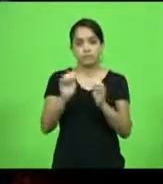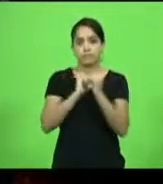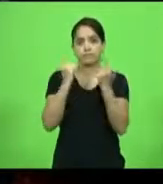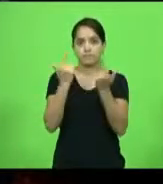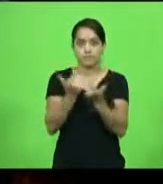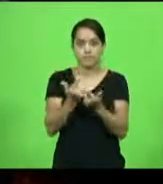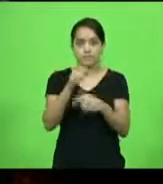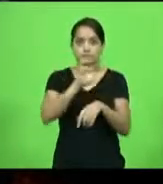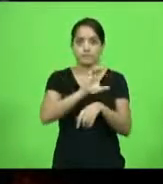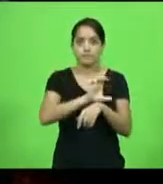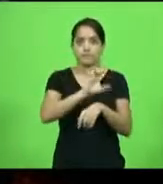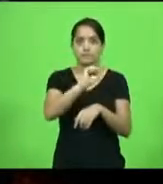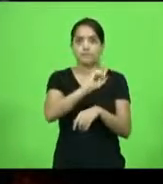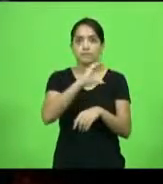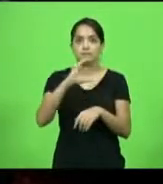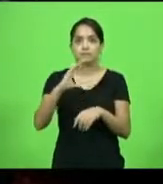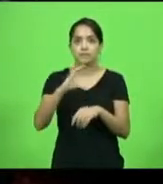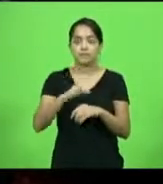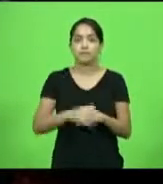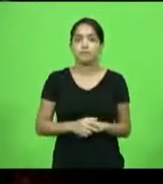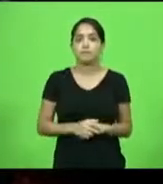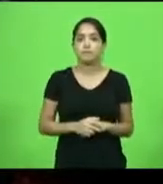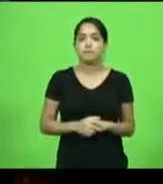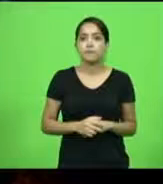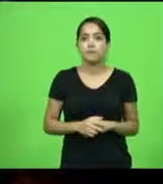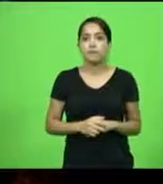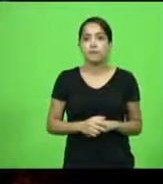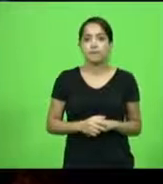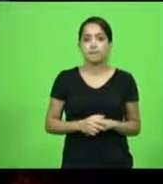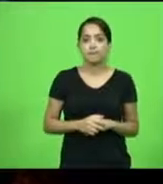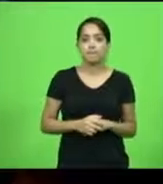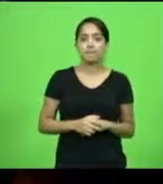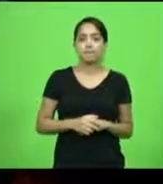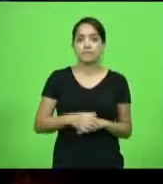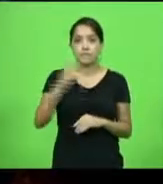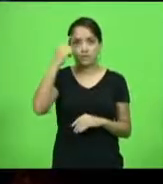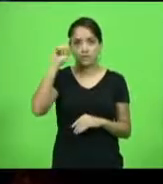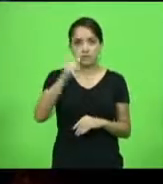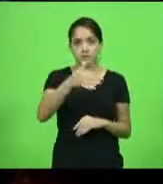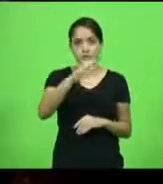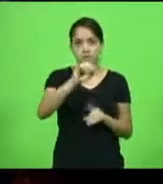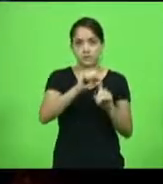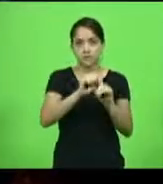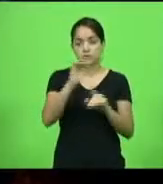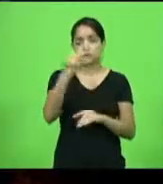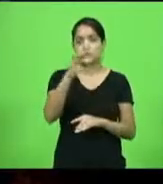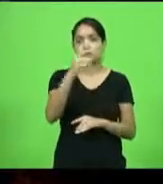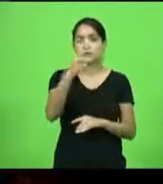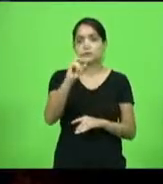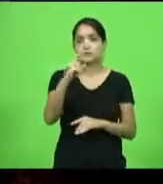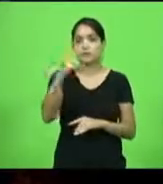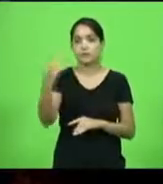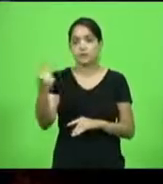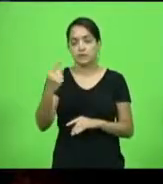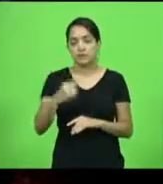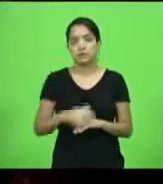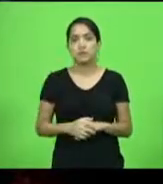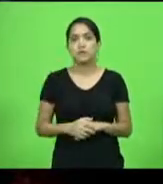Legislativa do Estado de Santa Catarina, realizada em 10 de fevereiro de 2021.